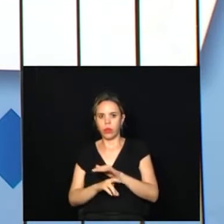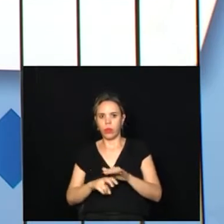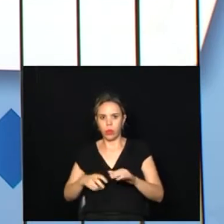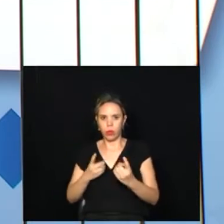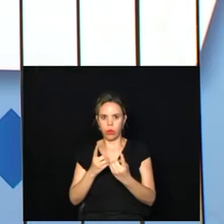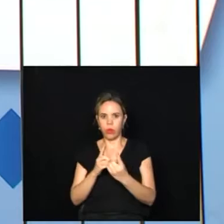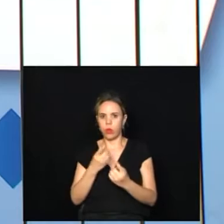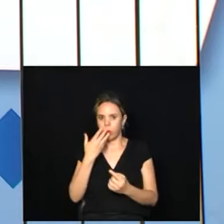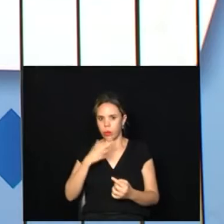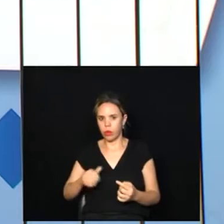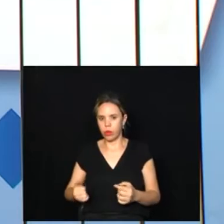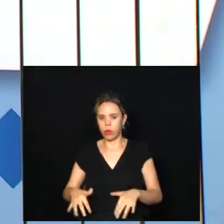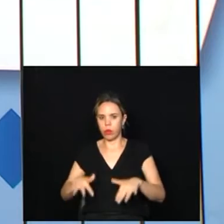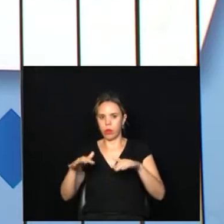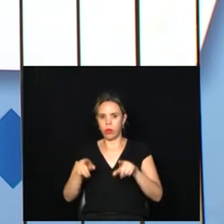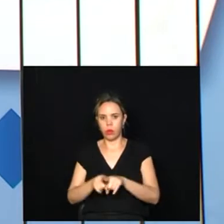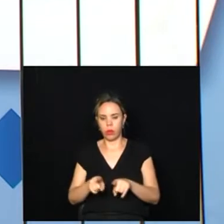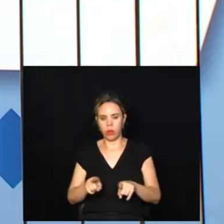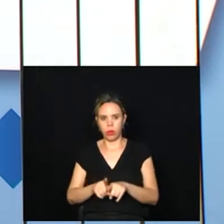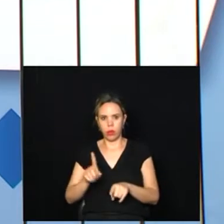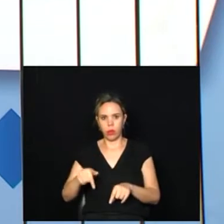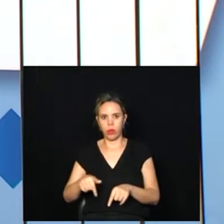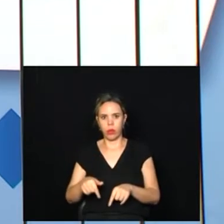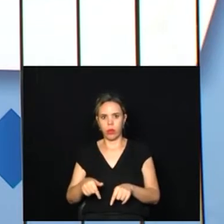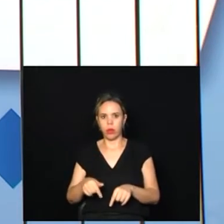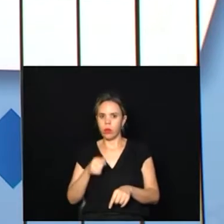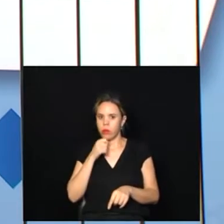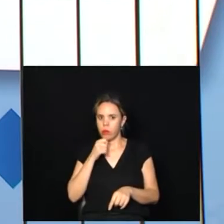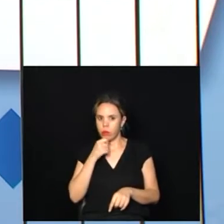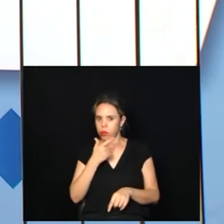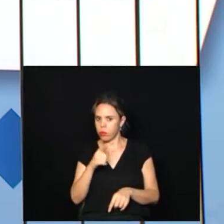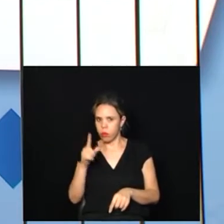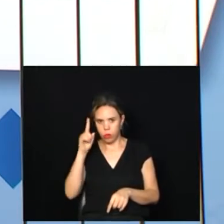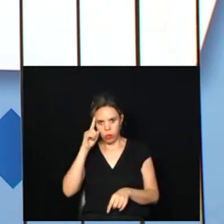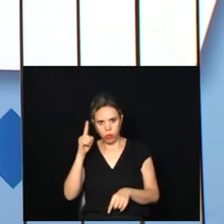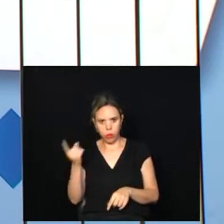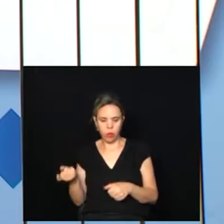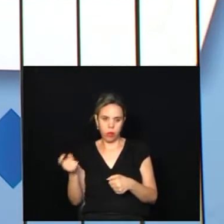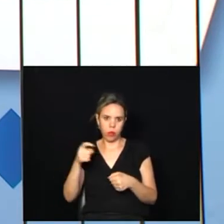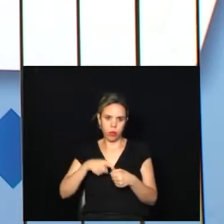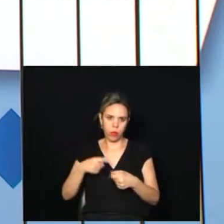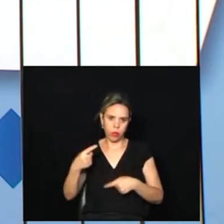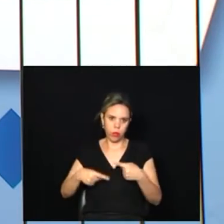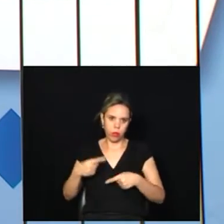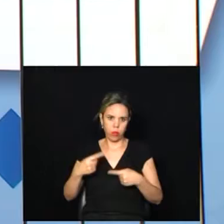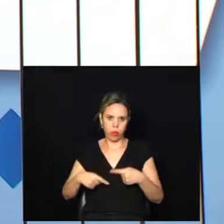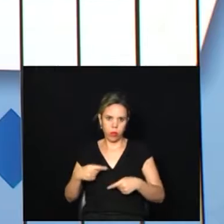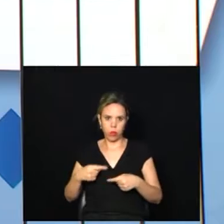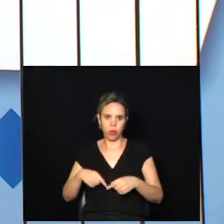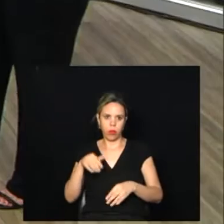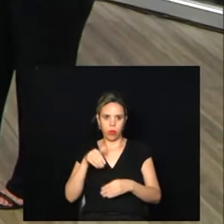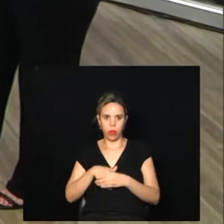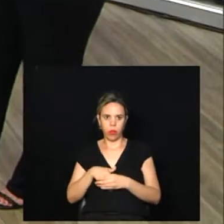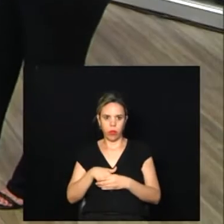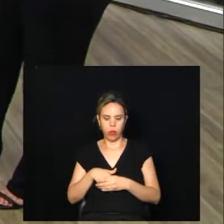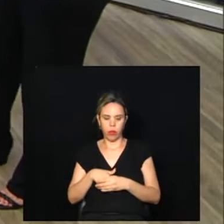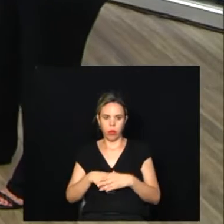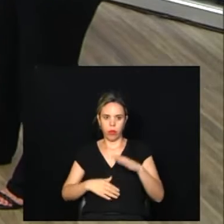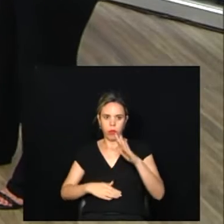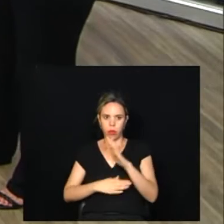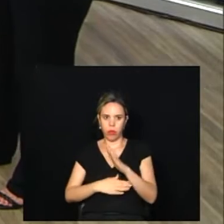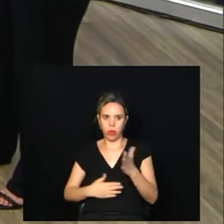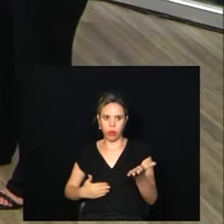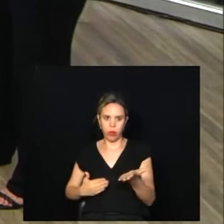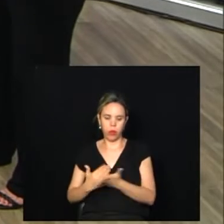atendimento à primeira infância. Essas matérias também não têm data para voltar à pauta de votação. E a Câmara